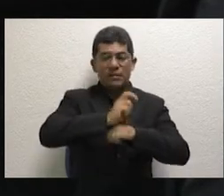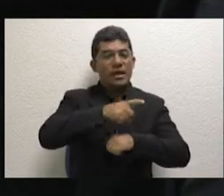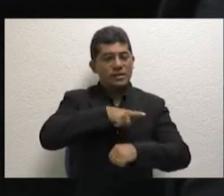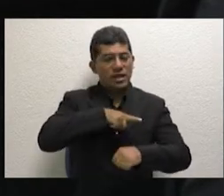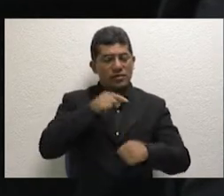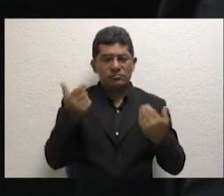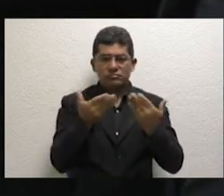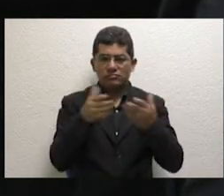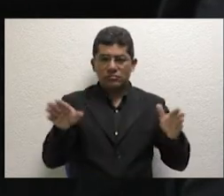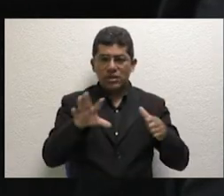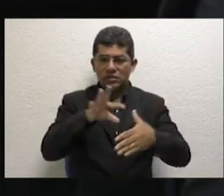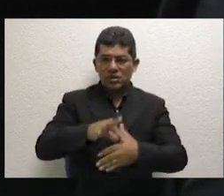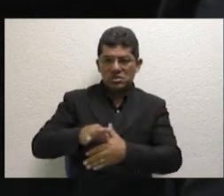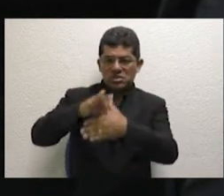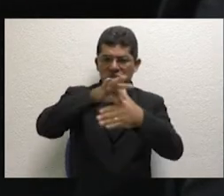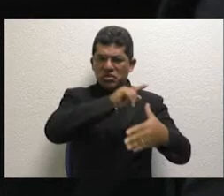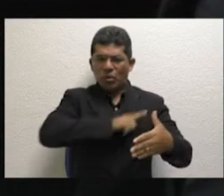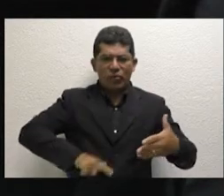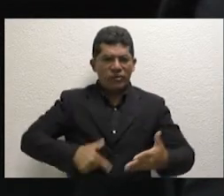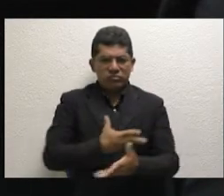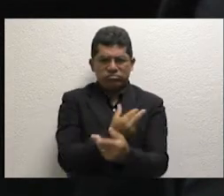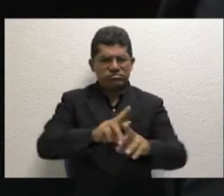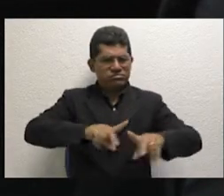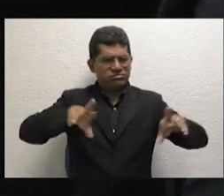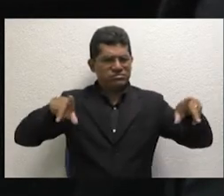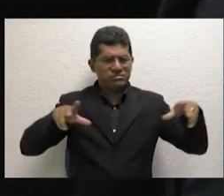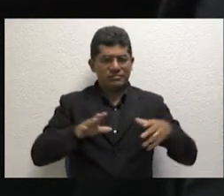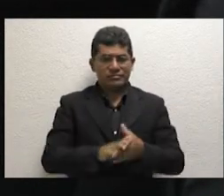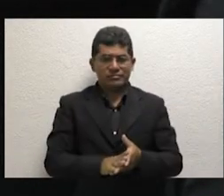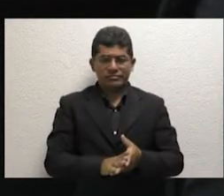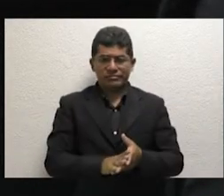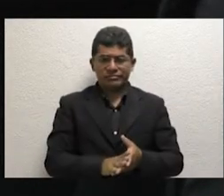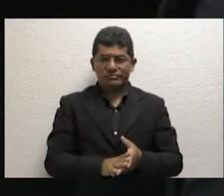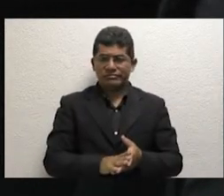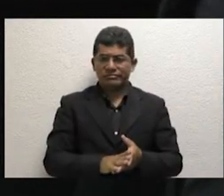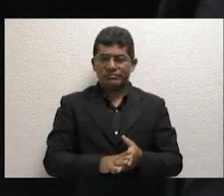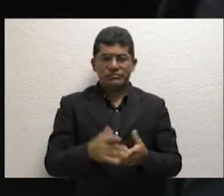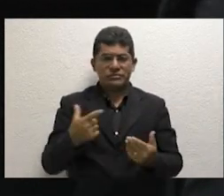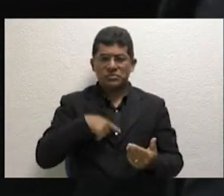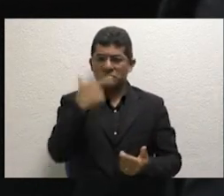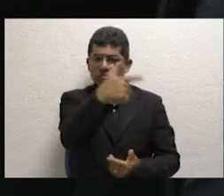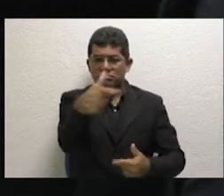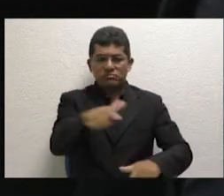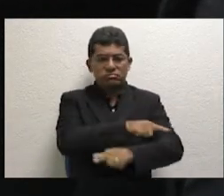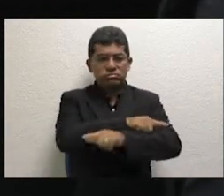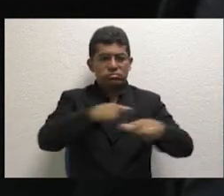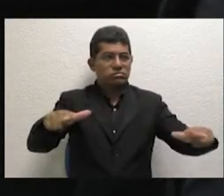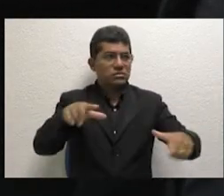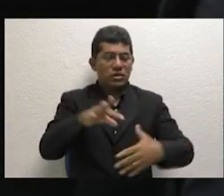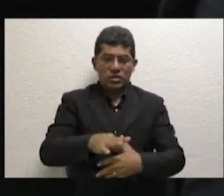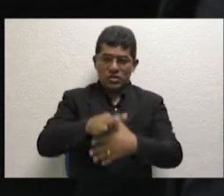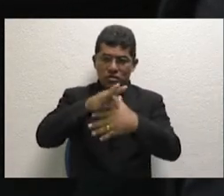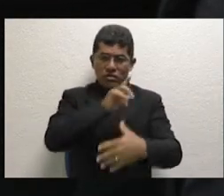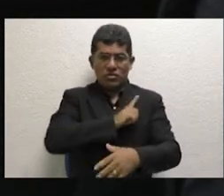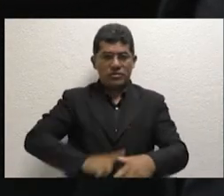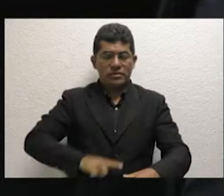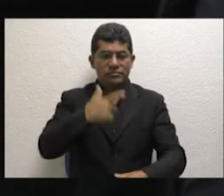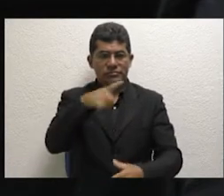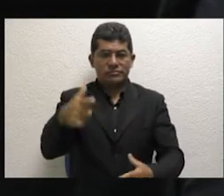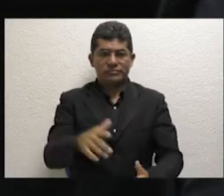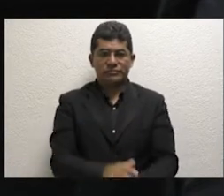líder de governo está acéfalo esta casa não tem líder de governo